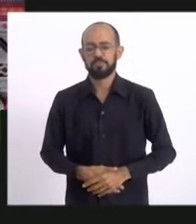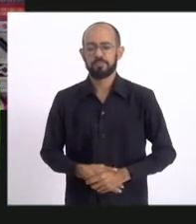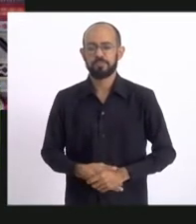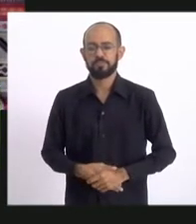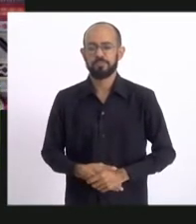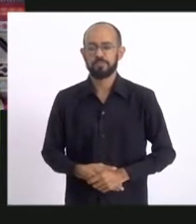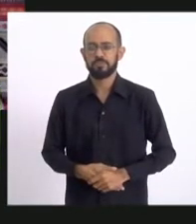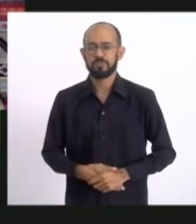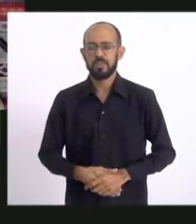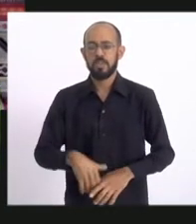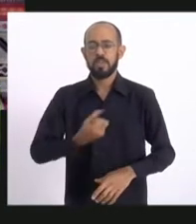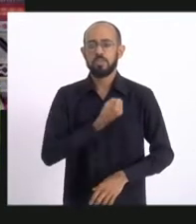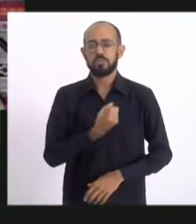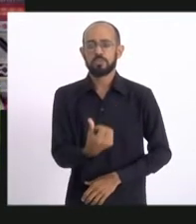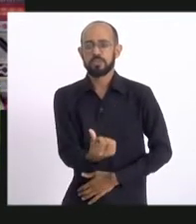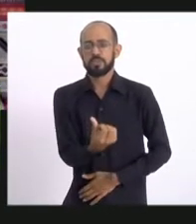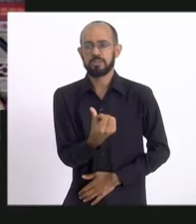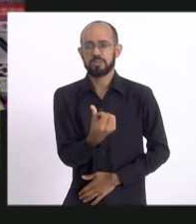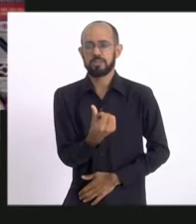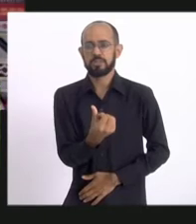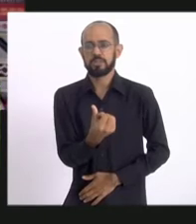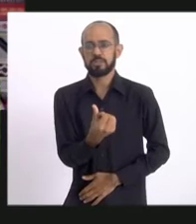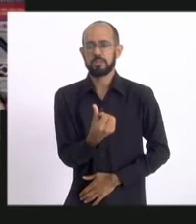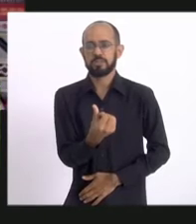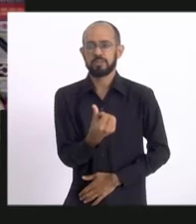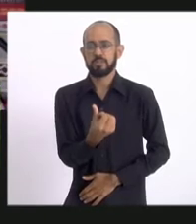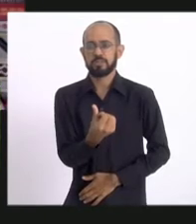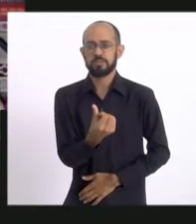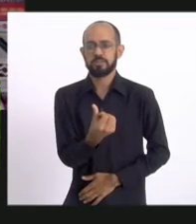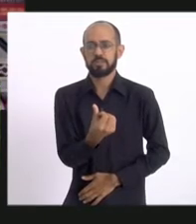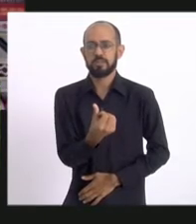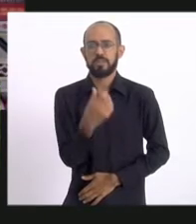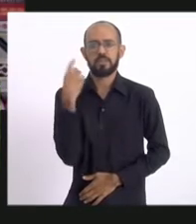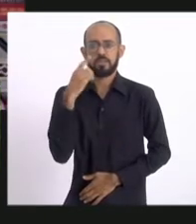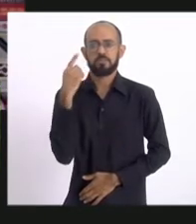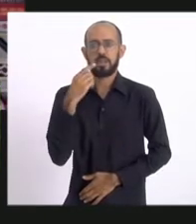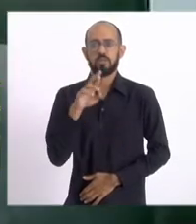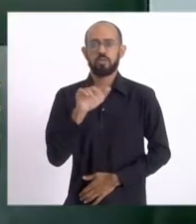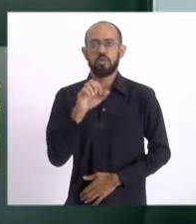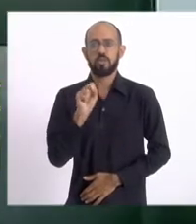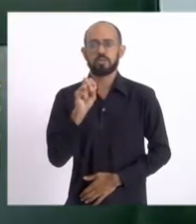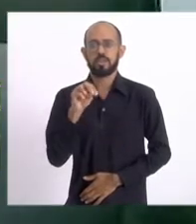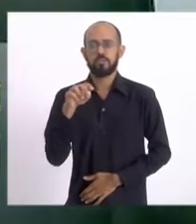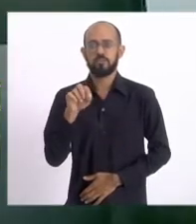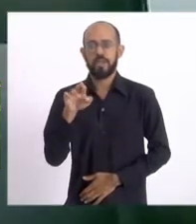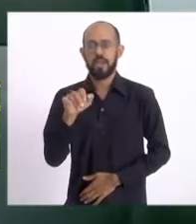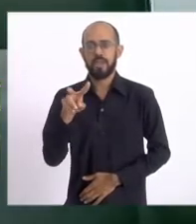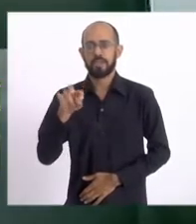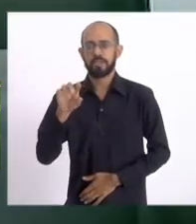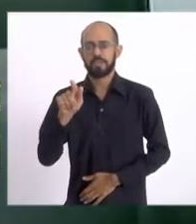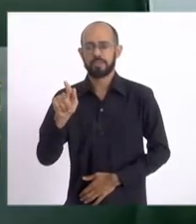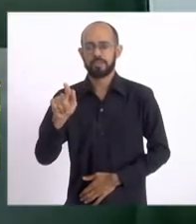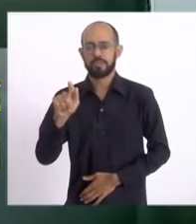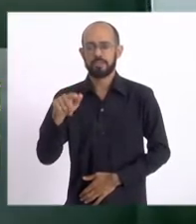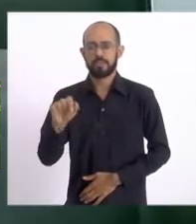Seis. Deputado Rosenberg Reis, relator. emenda de plenário ao projeto